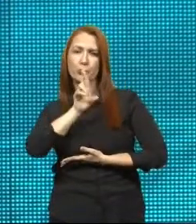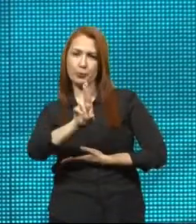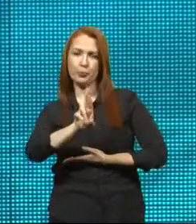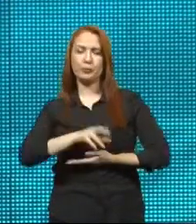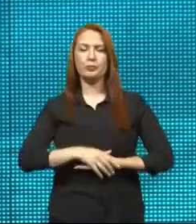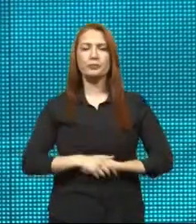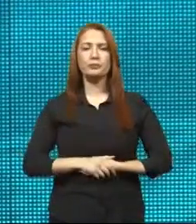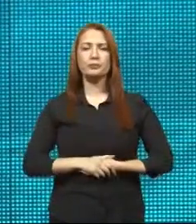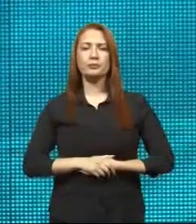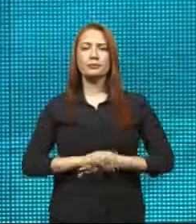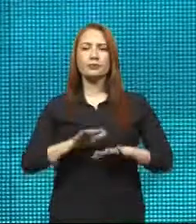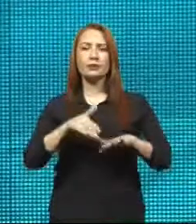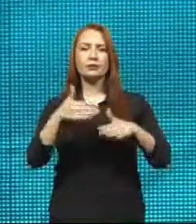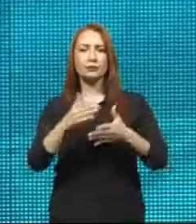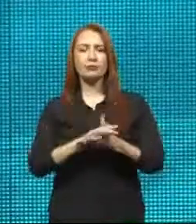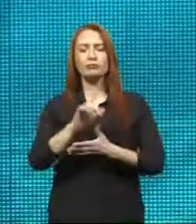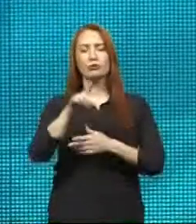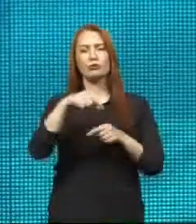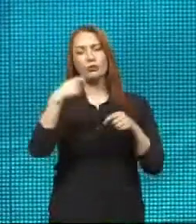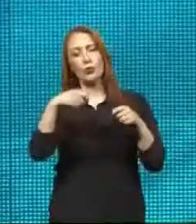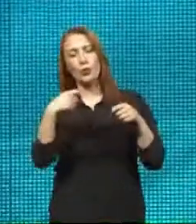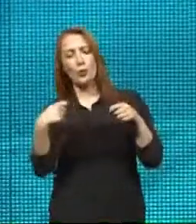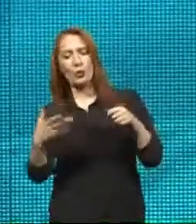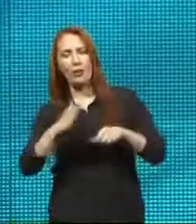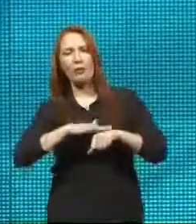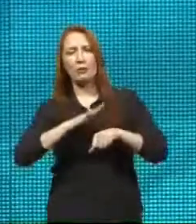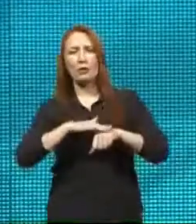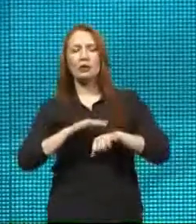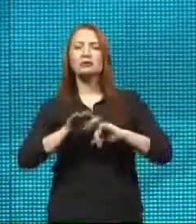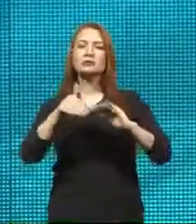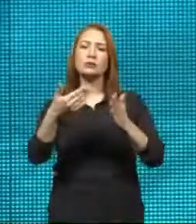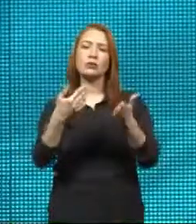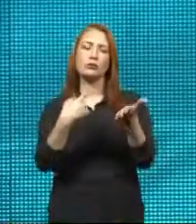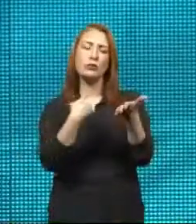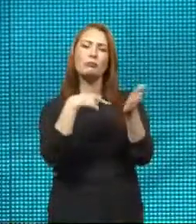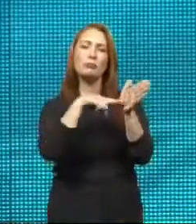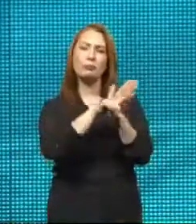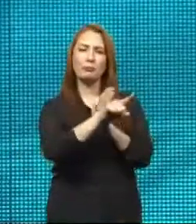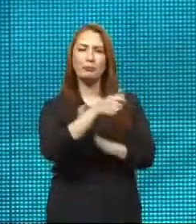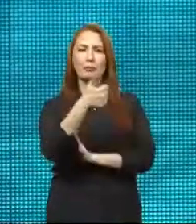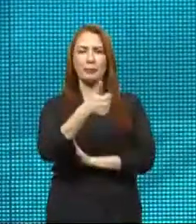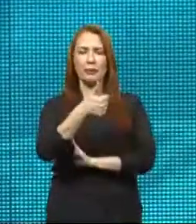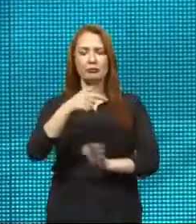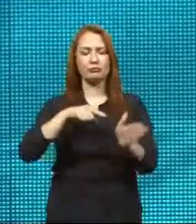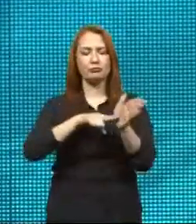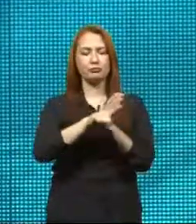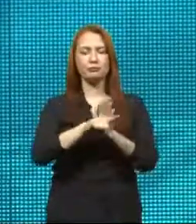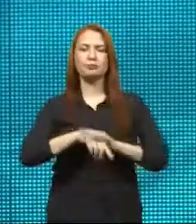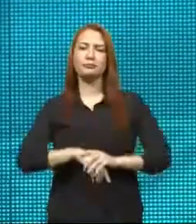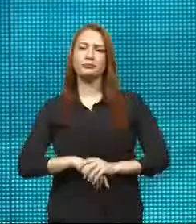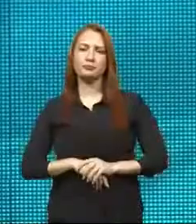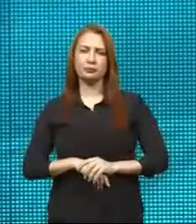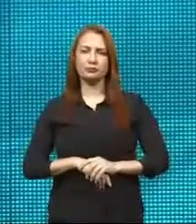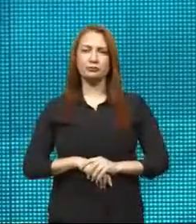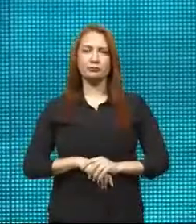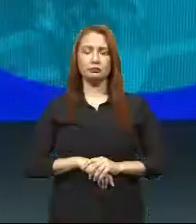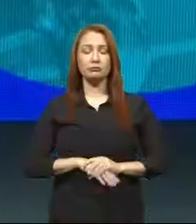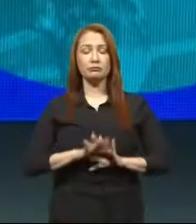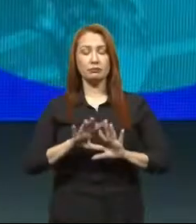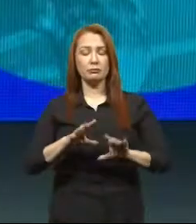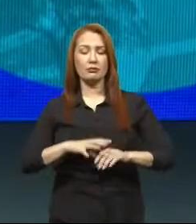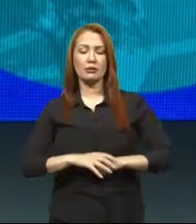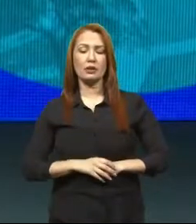sentido, sem mais delongas, eu vou passar para a primeira pergunta. Bom, segundo dados